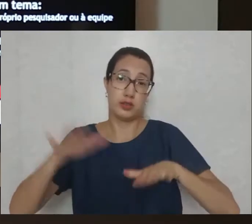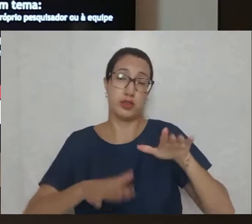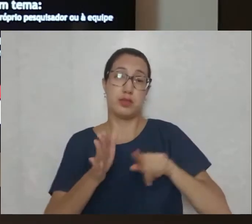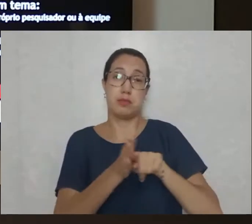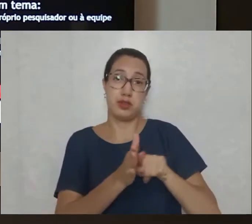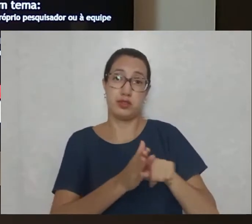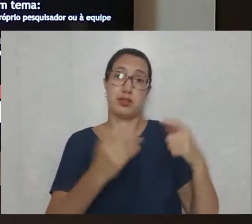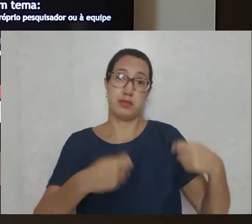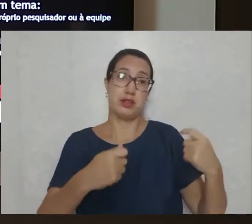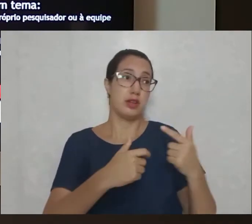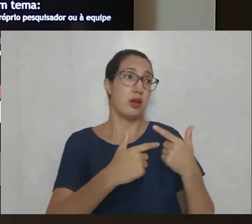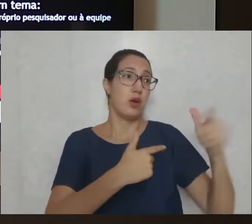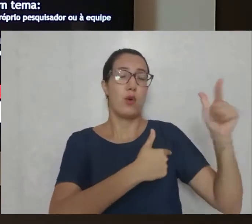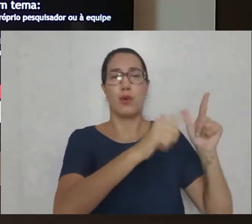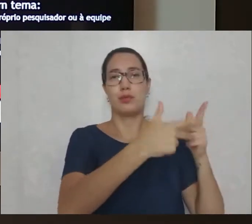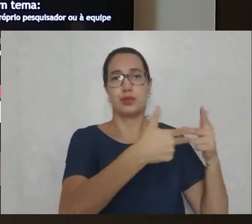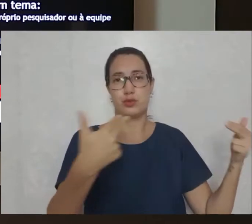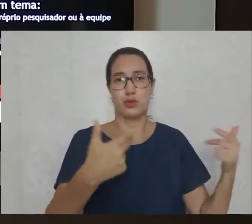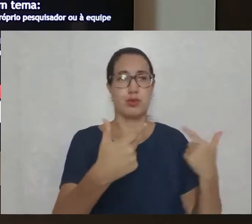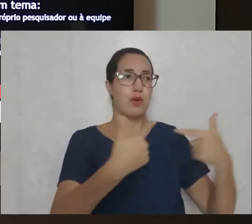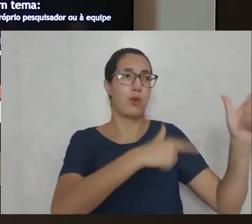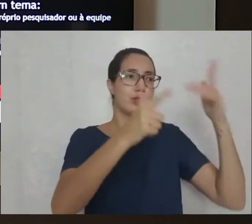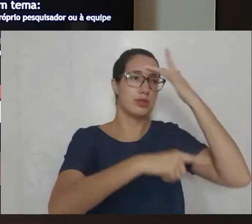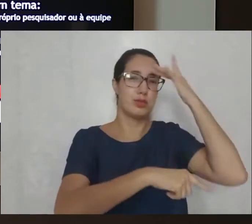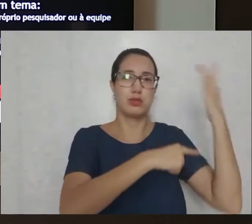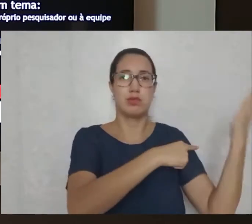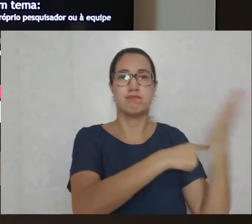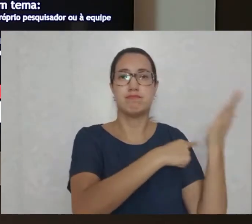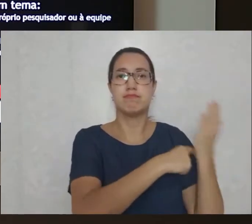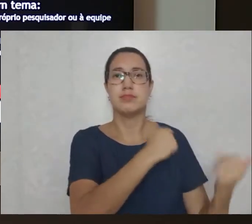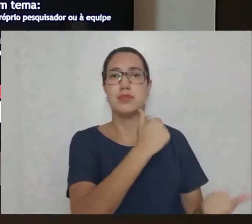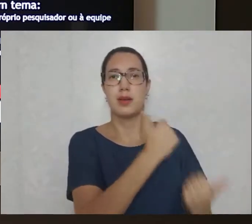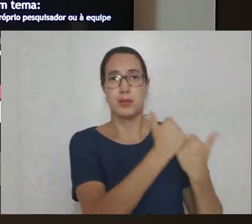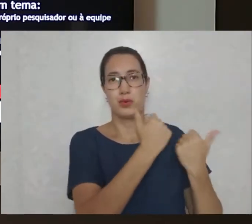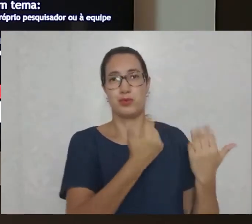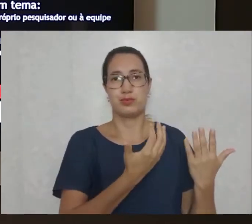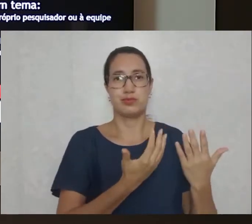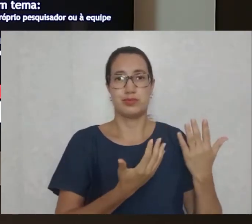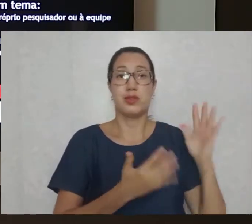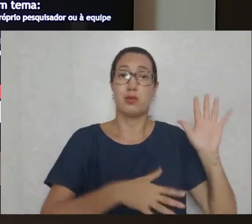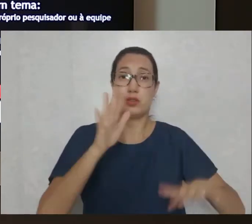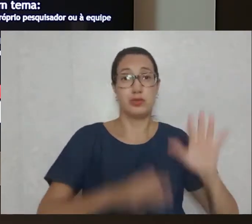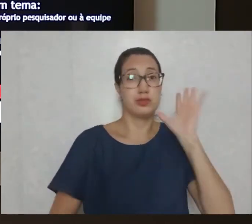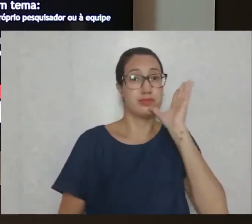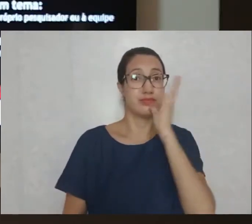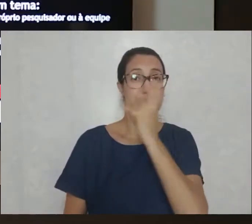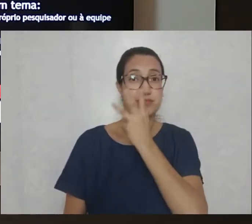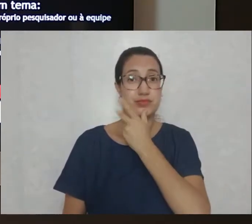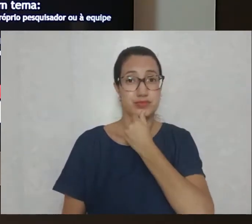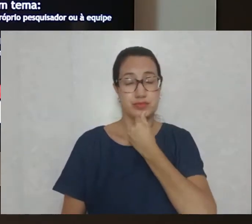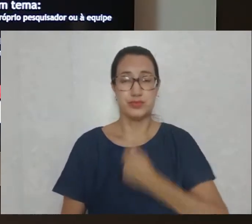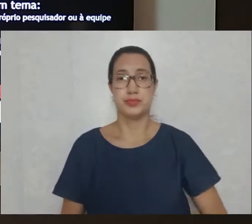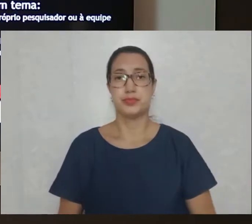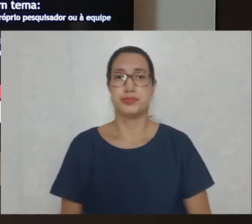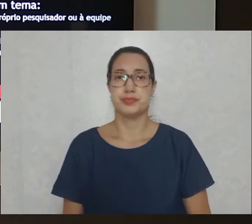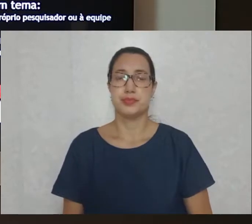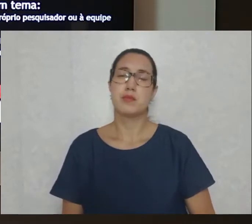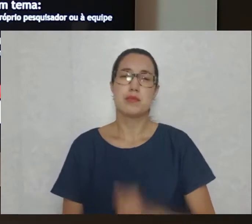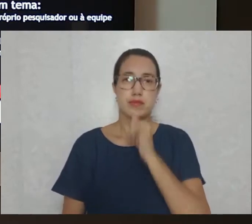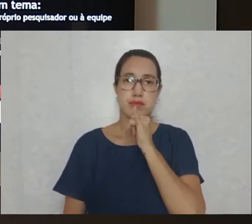novamente, traduzindo em exemplos, tá? Fatores internos é a sua aptidão pela aquela temática. Então, assim, às vezes você